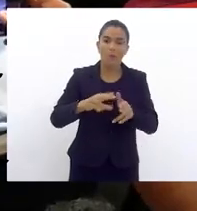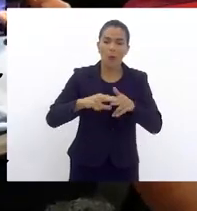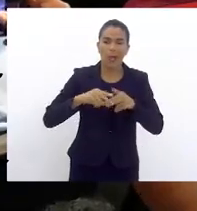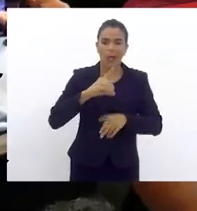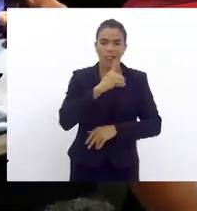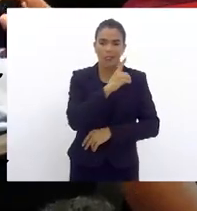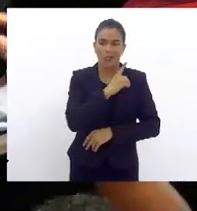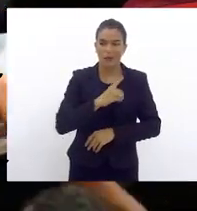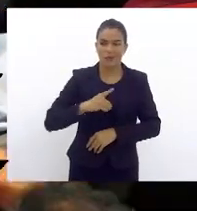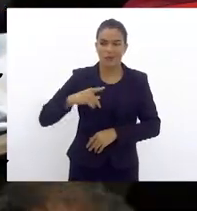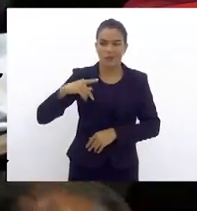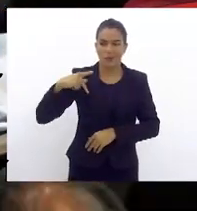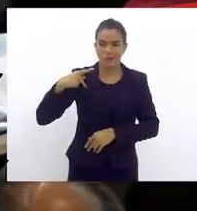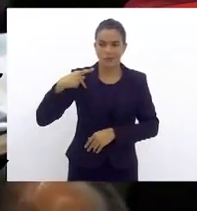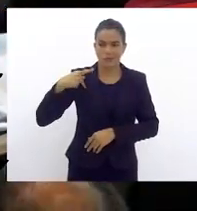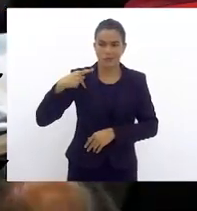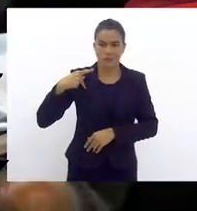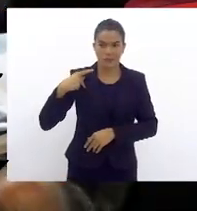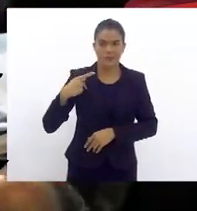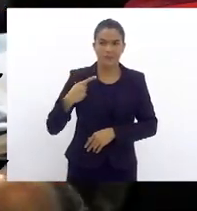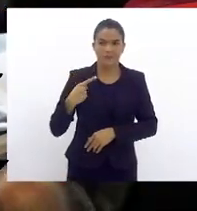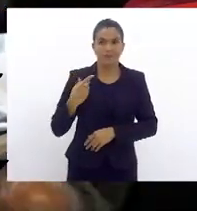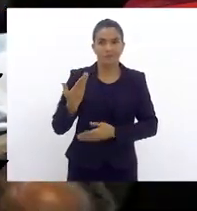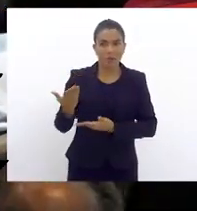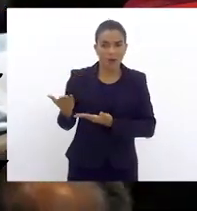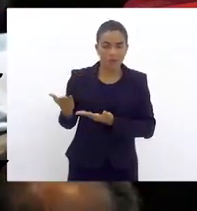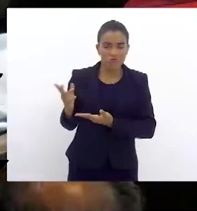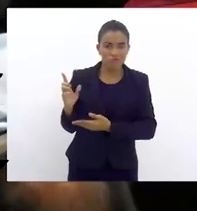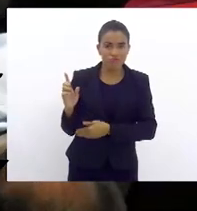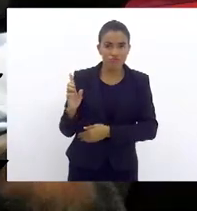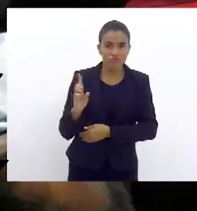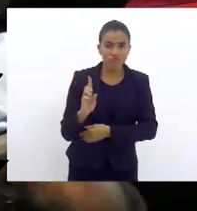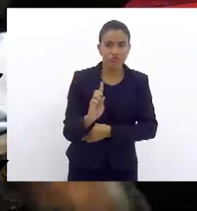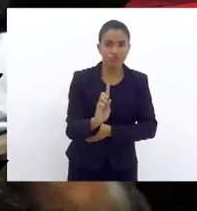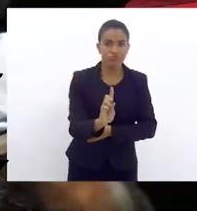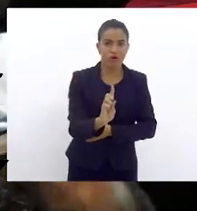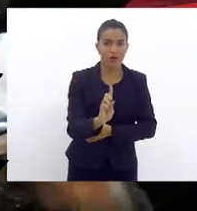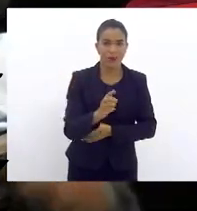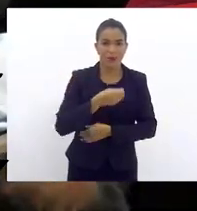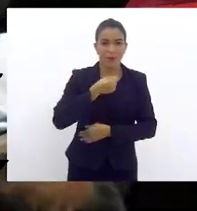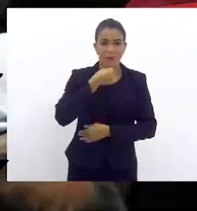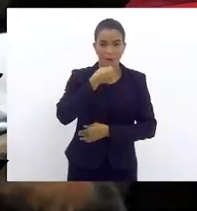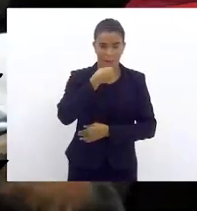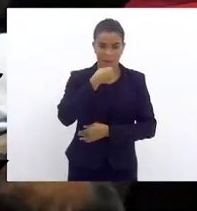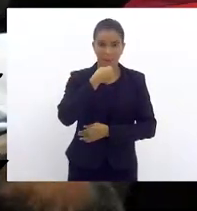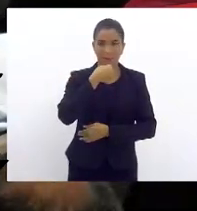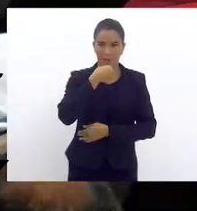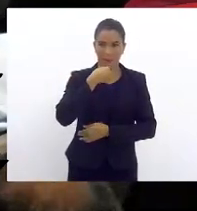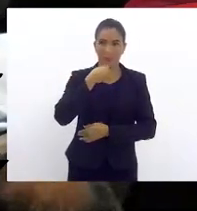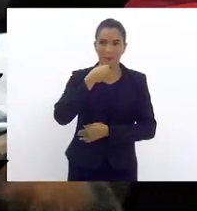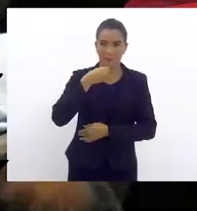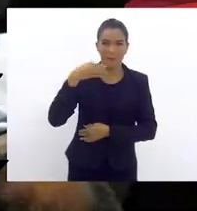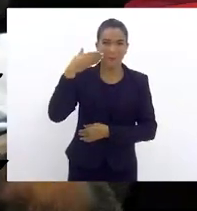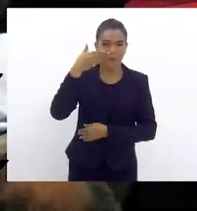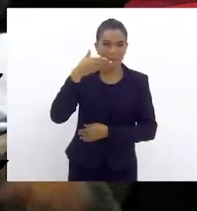tá peço que ela vai até o púlpito para fazer a sua fazer a sua explanação